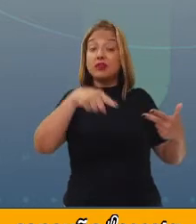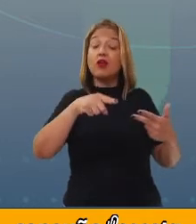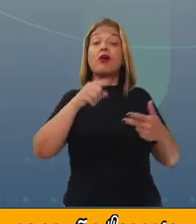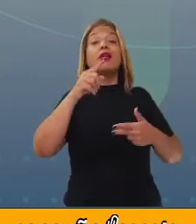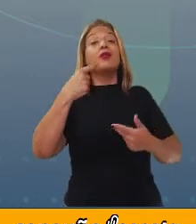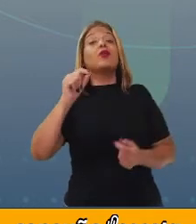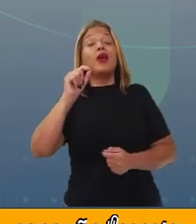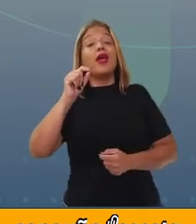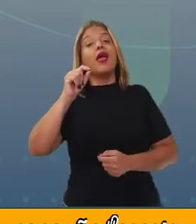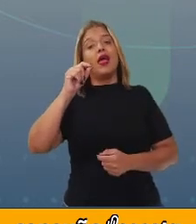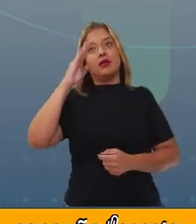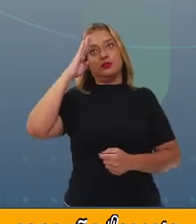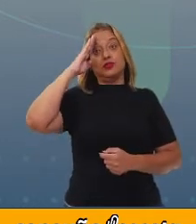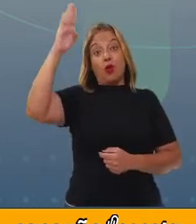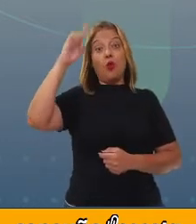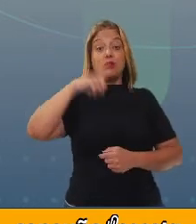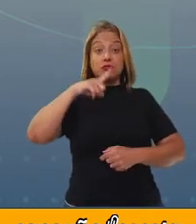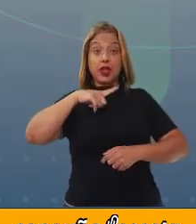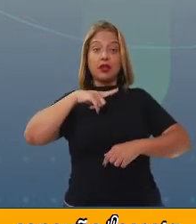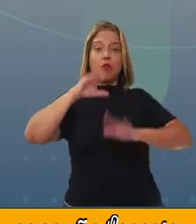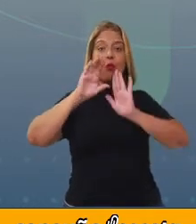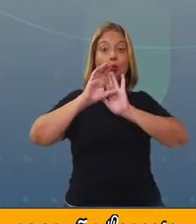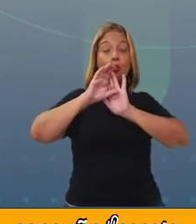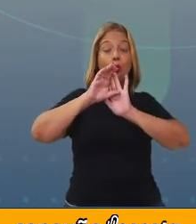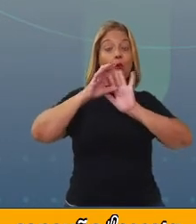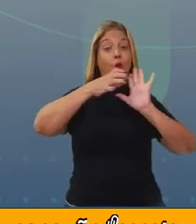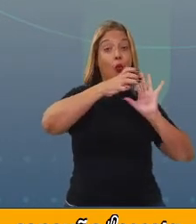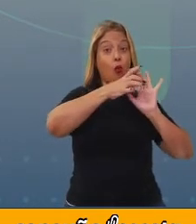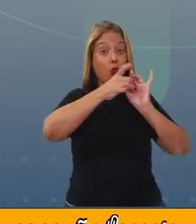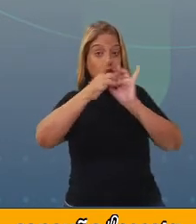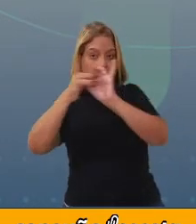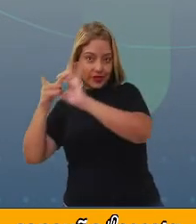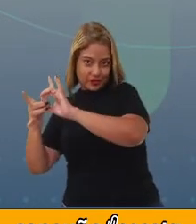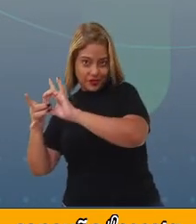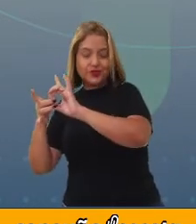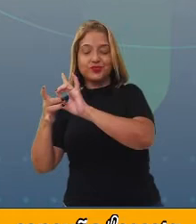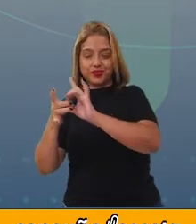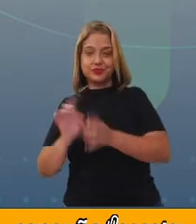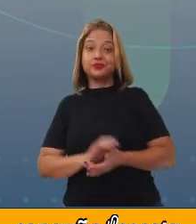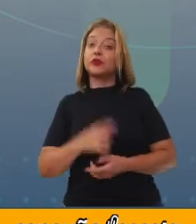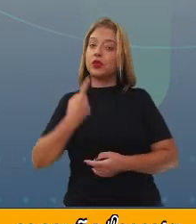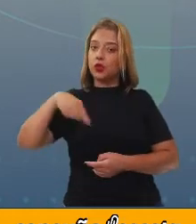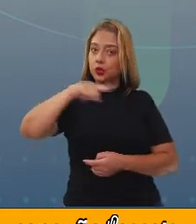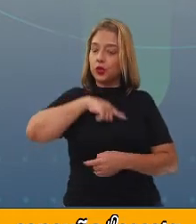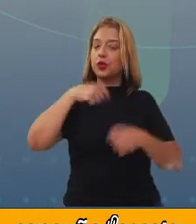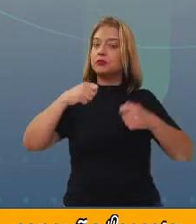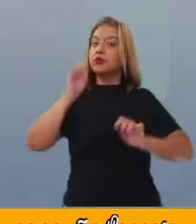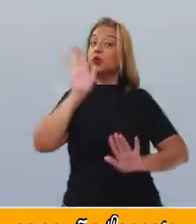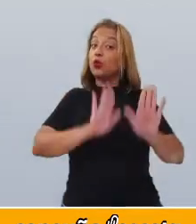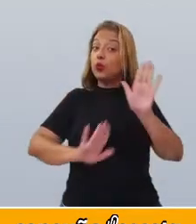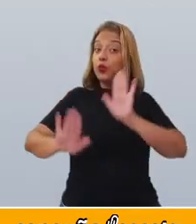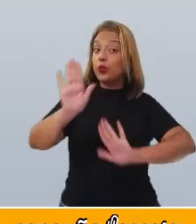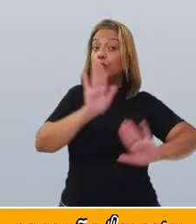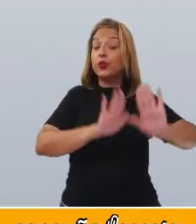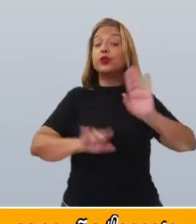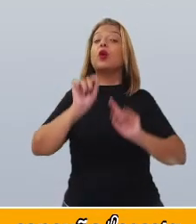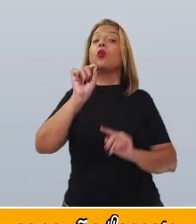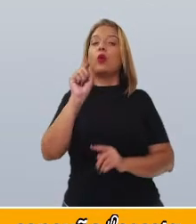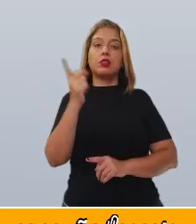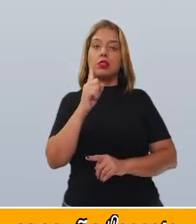em que nós estamos inseridos. E é por isso que nós precisamos tomar cuidado para não cometermos o